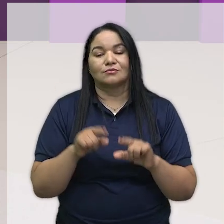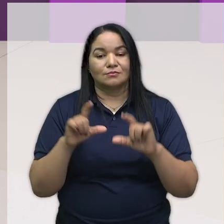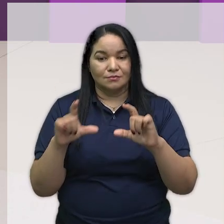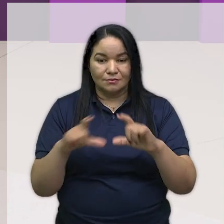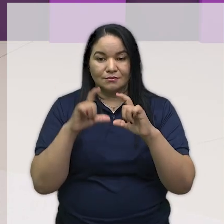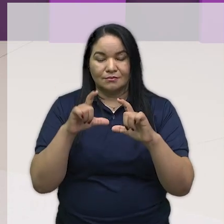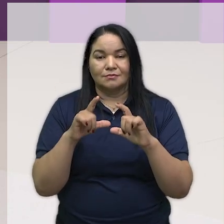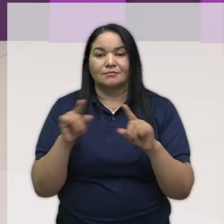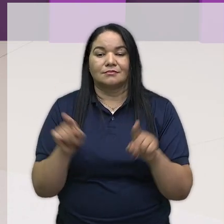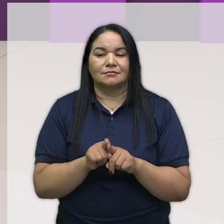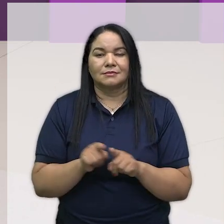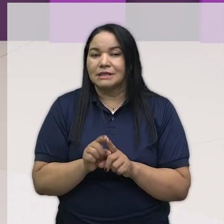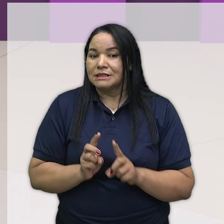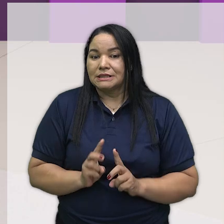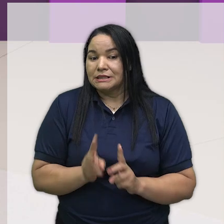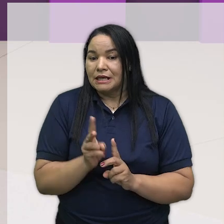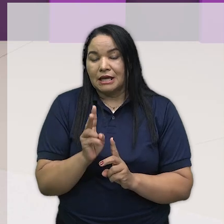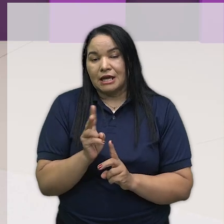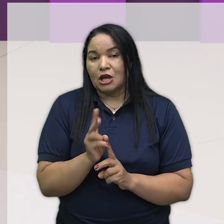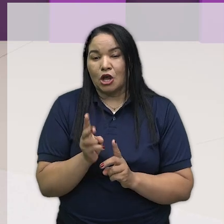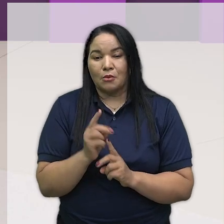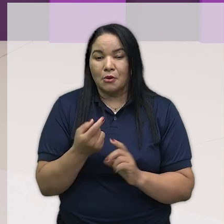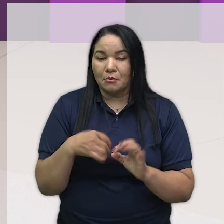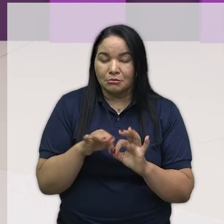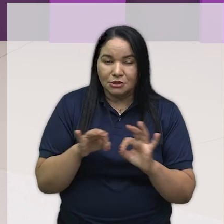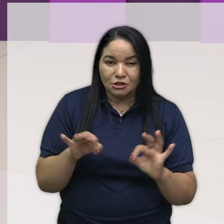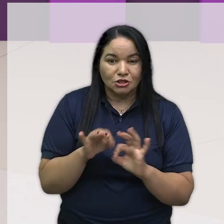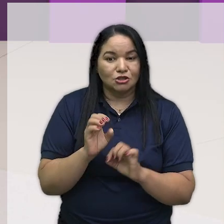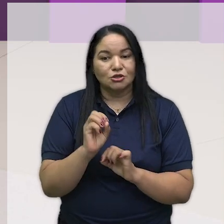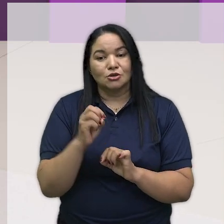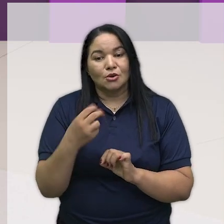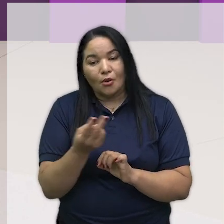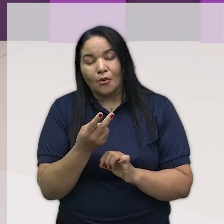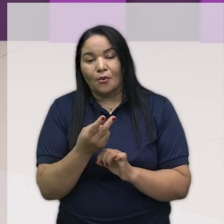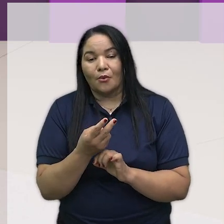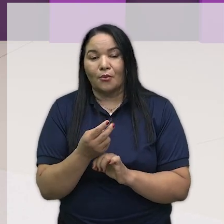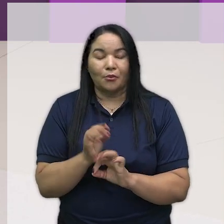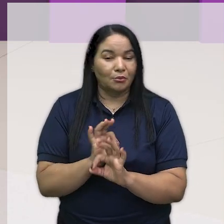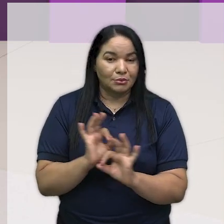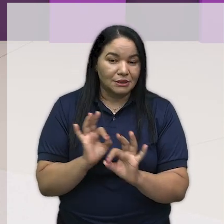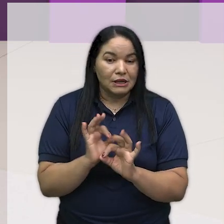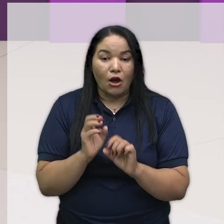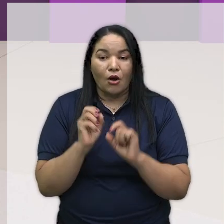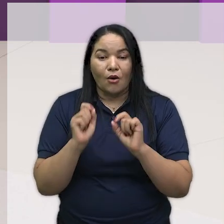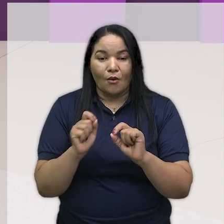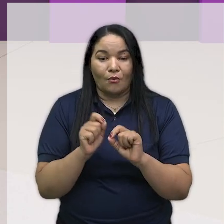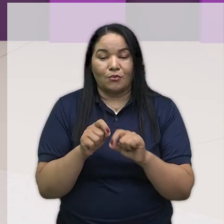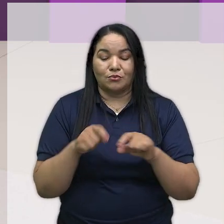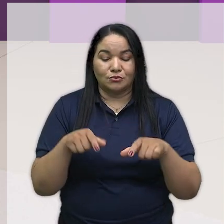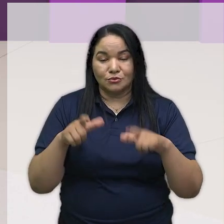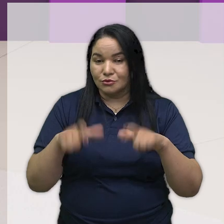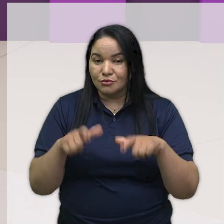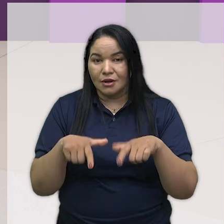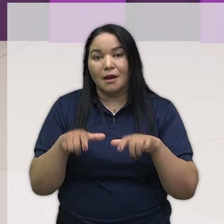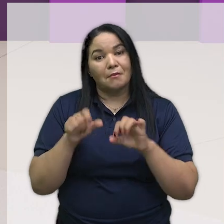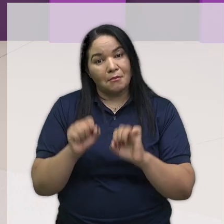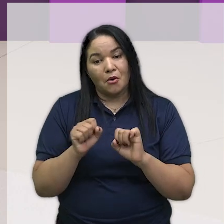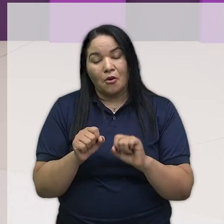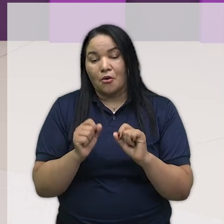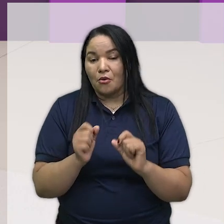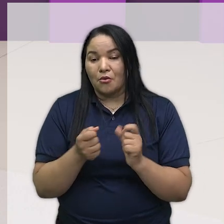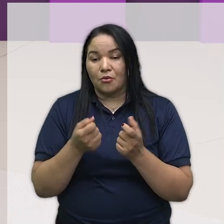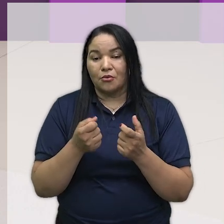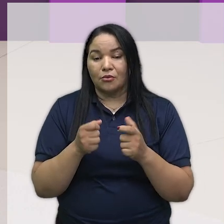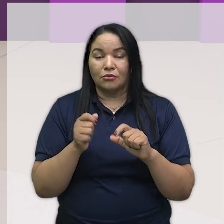que precisa ali fazer algo, onde vai ali medir ou às vezes ali otimizar algum espaço, às vezes acaba colocando